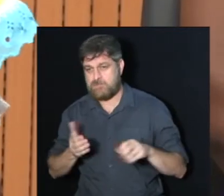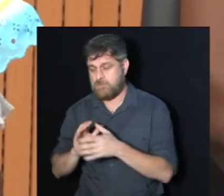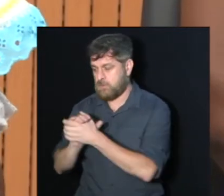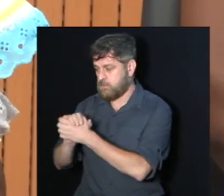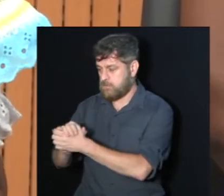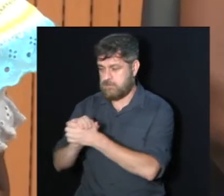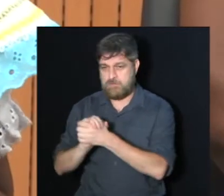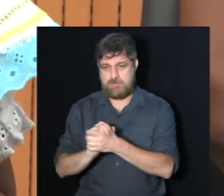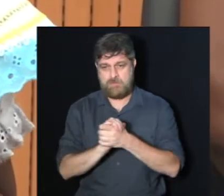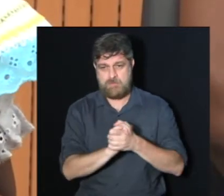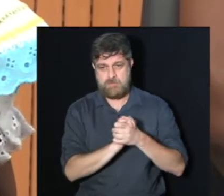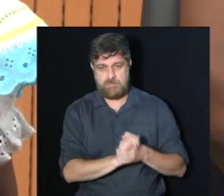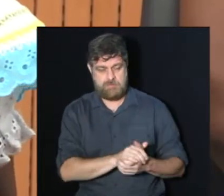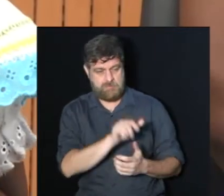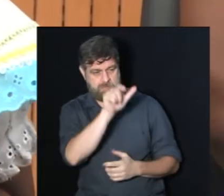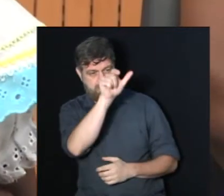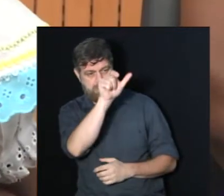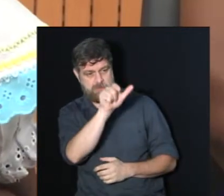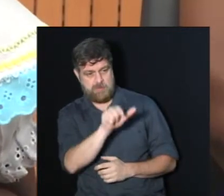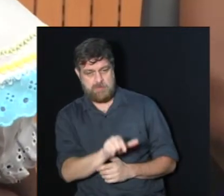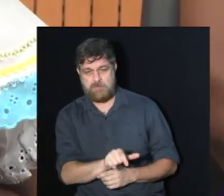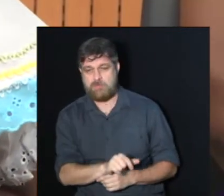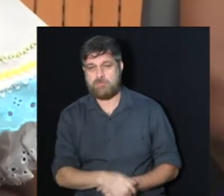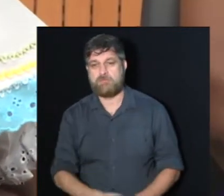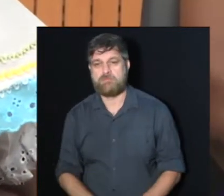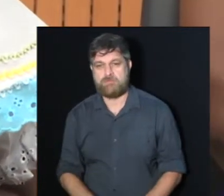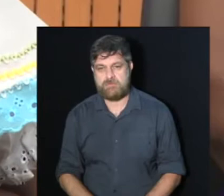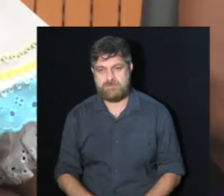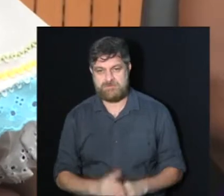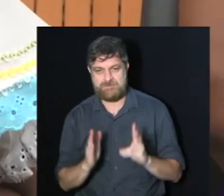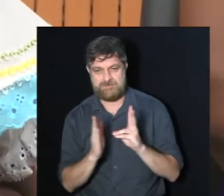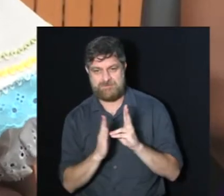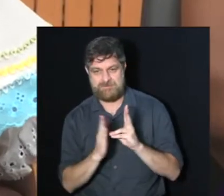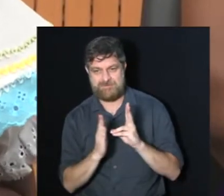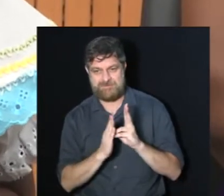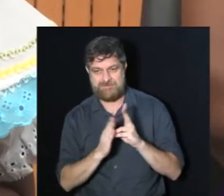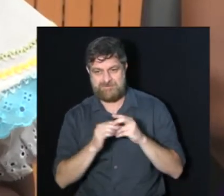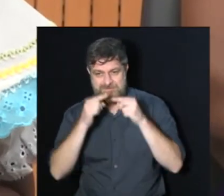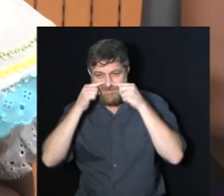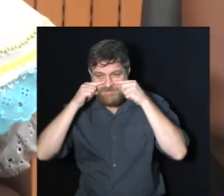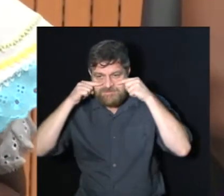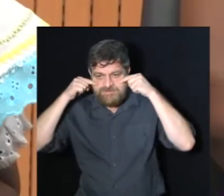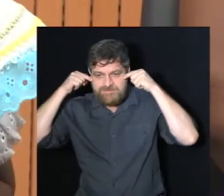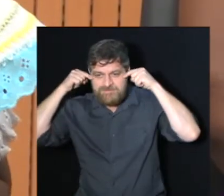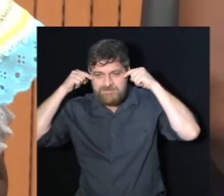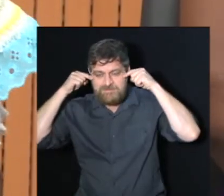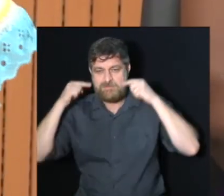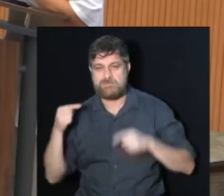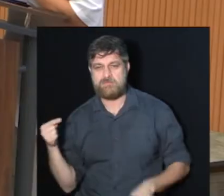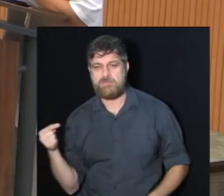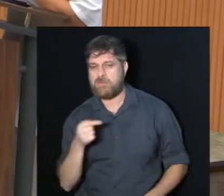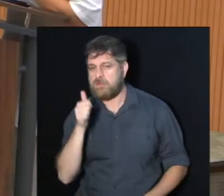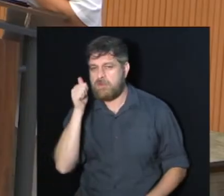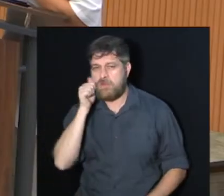mesa na pessoa da cacique Mambi, que é uma mulher que